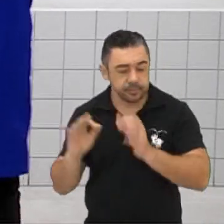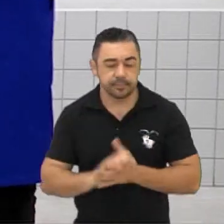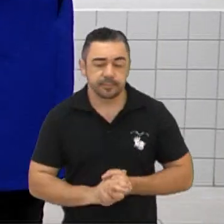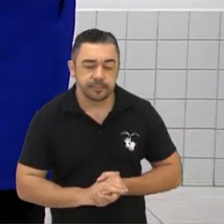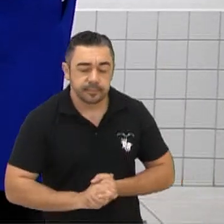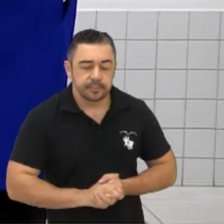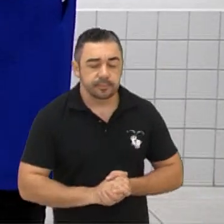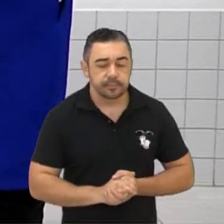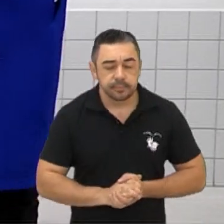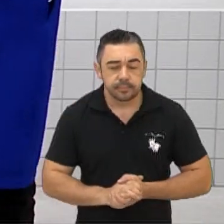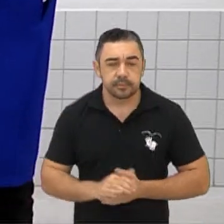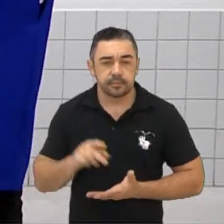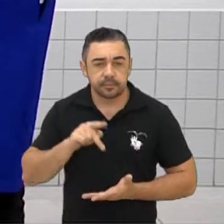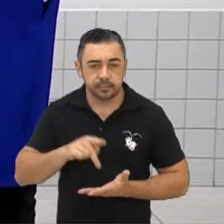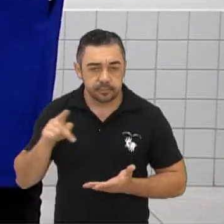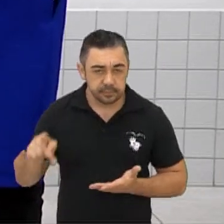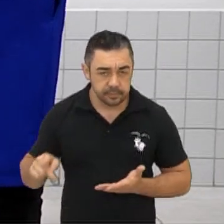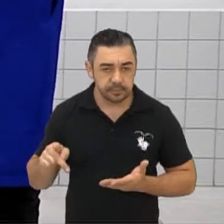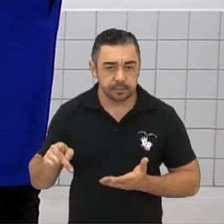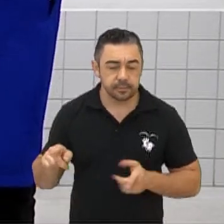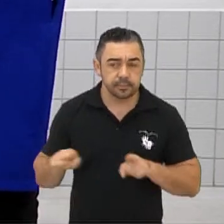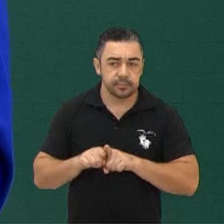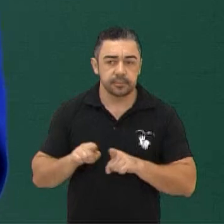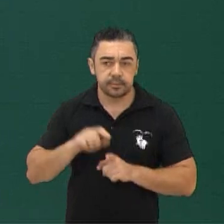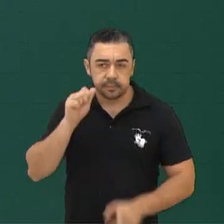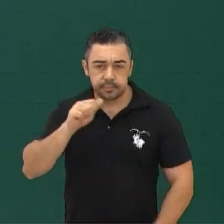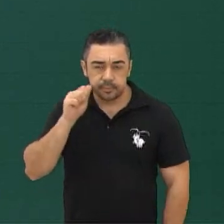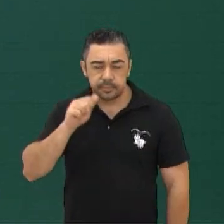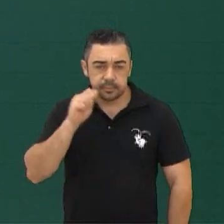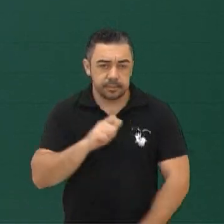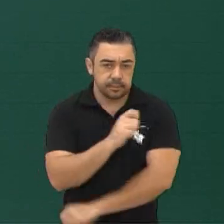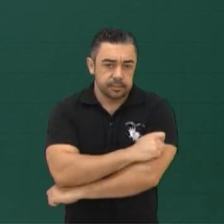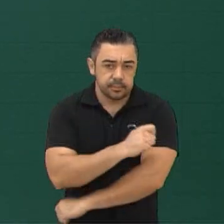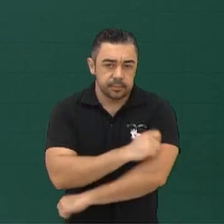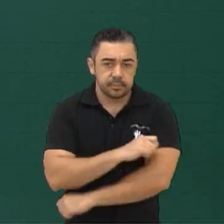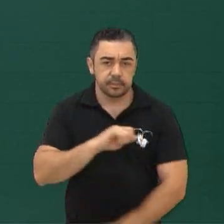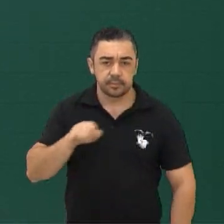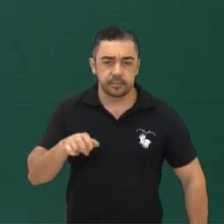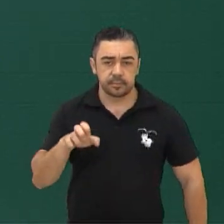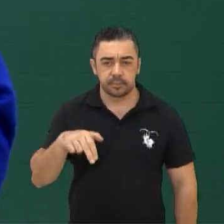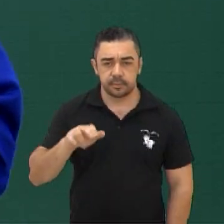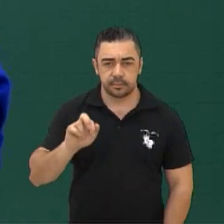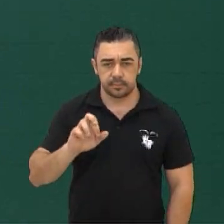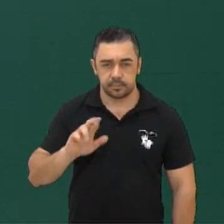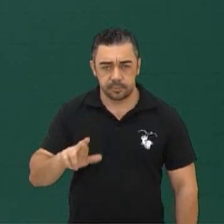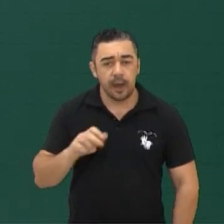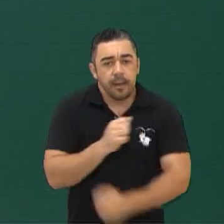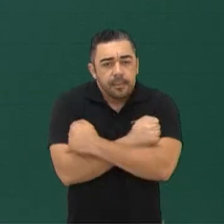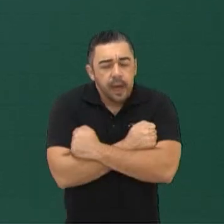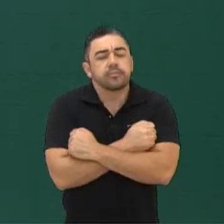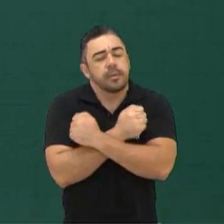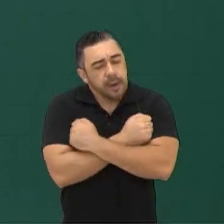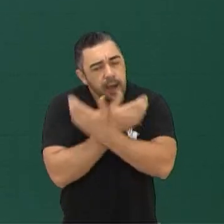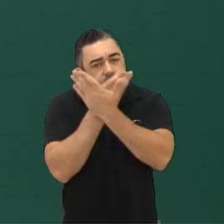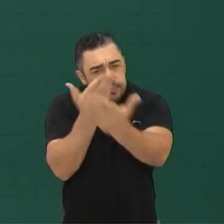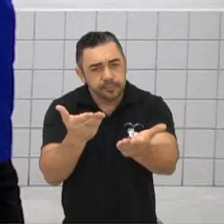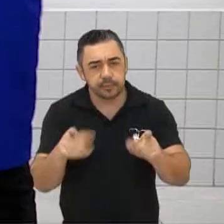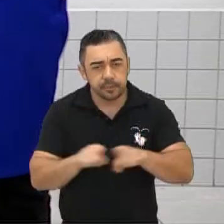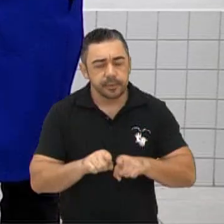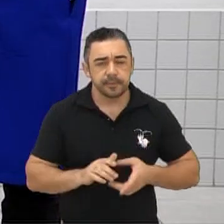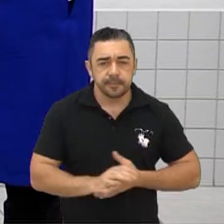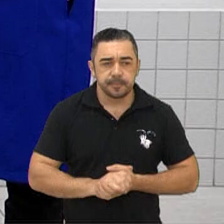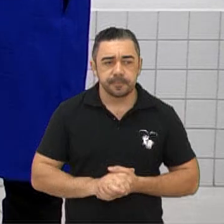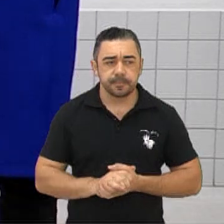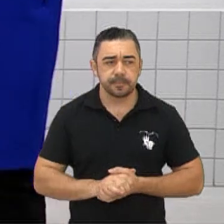Muito bom. E a professora e a aluna Jennifer, do Colégio Estadual do Paraná, mandando um abraço. Abraço, Jennifer.